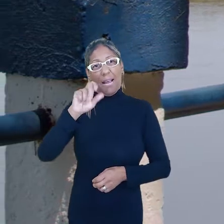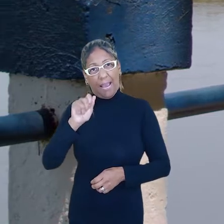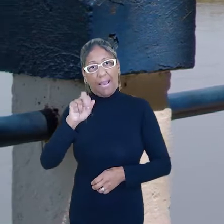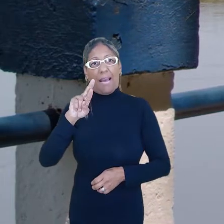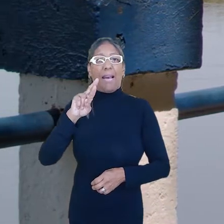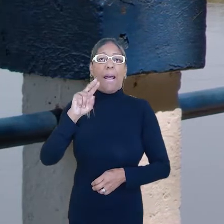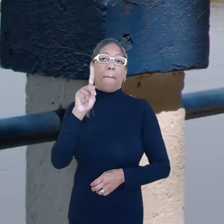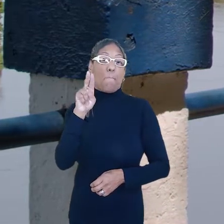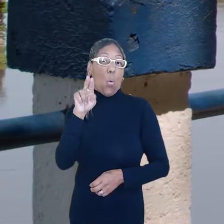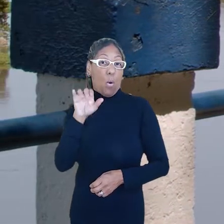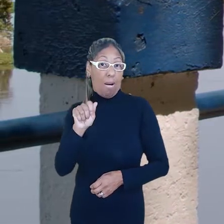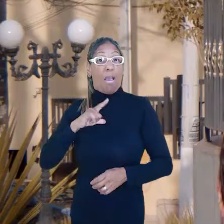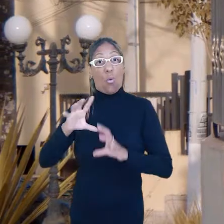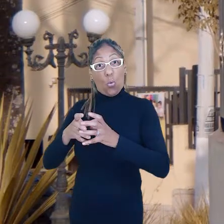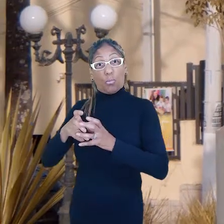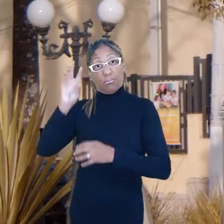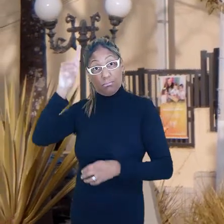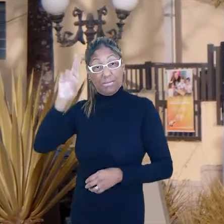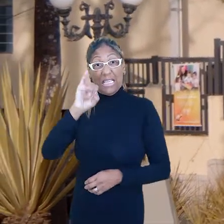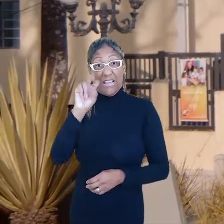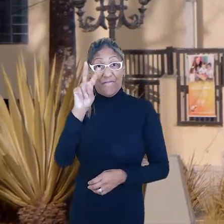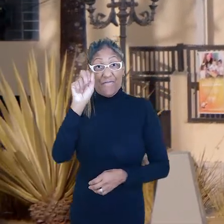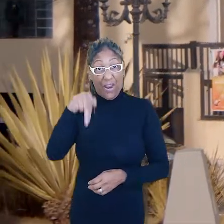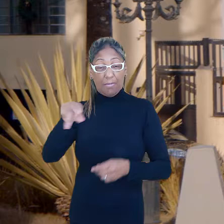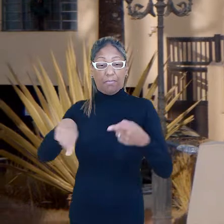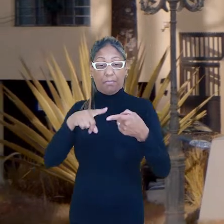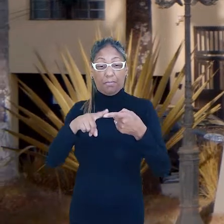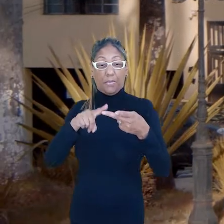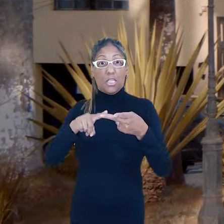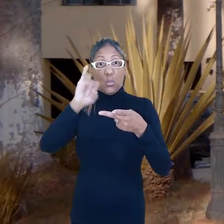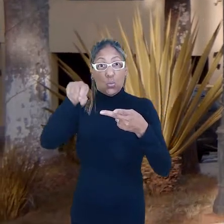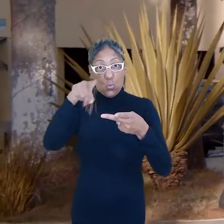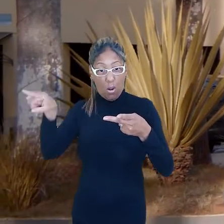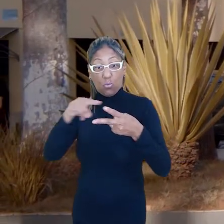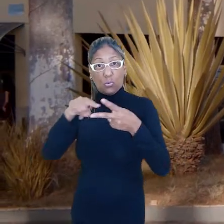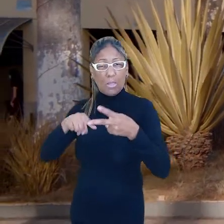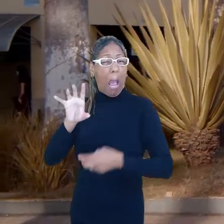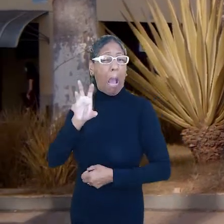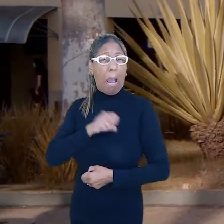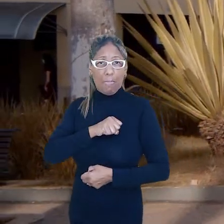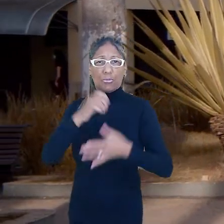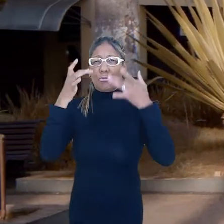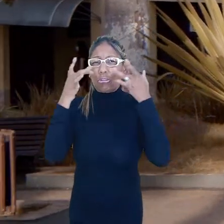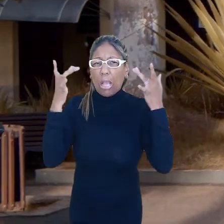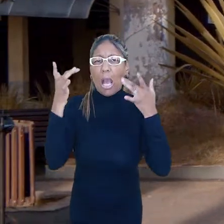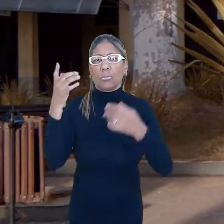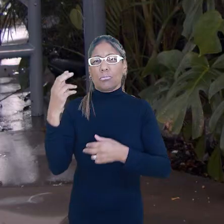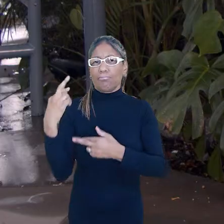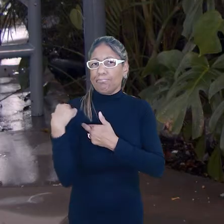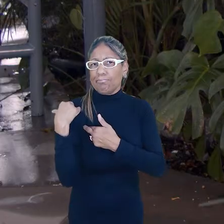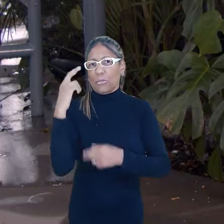Ararapuca é um grupo de teatro comandado pelo Ivan e pelo João. 2 apaixonados pela arte de atuar,